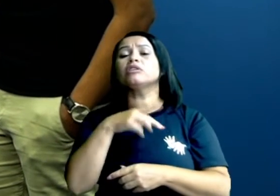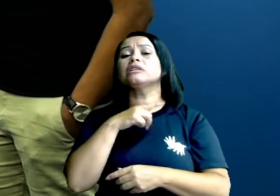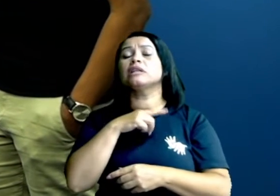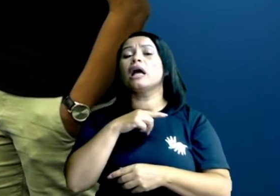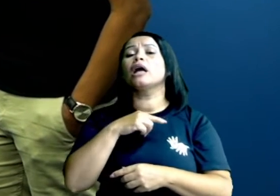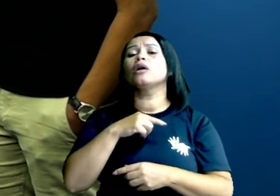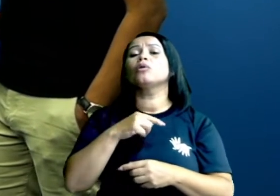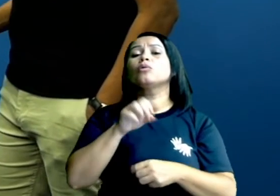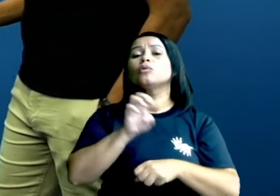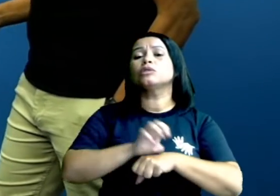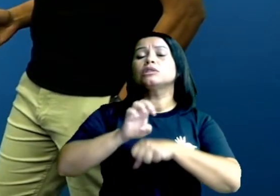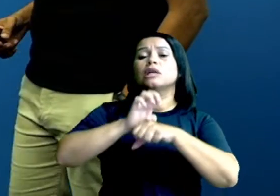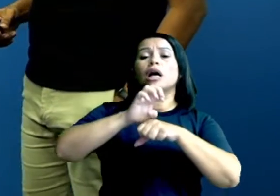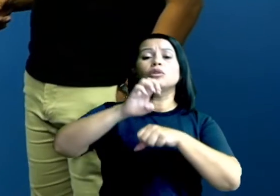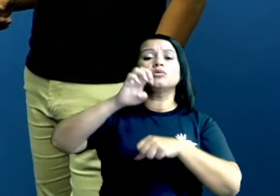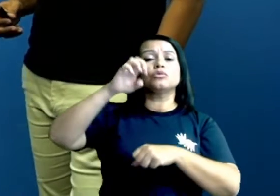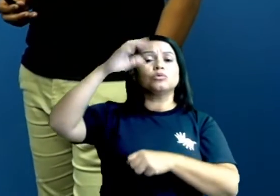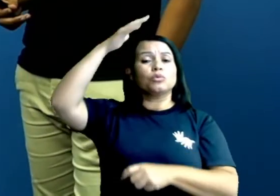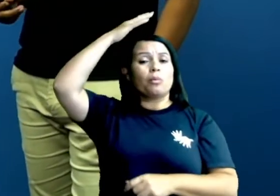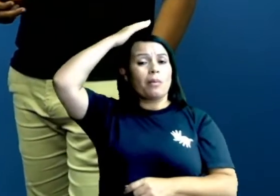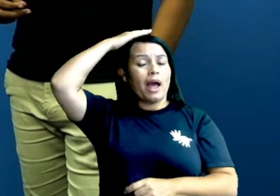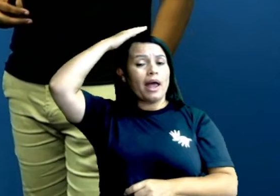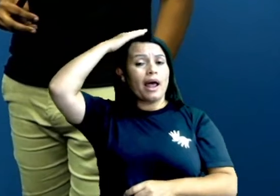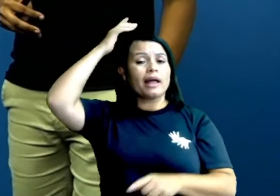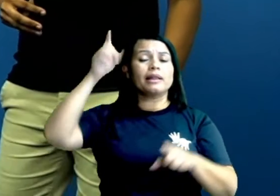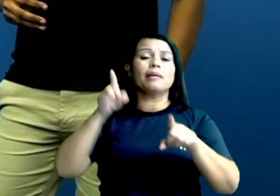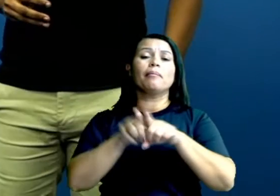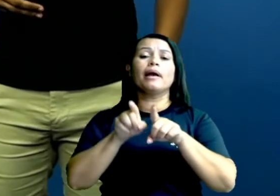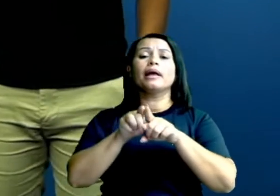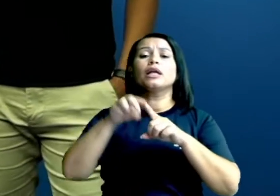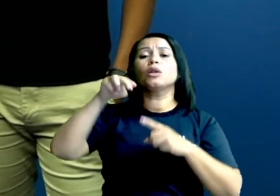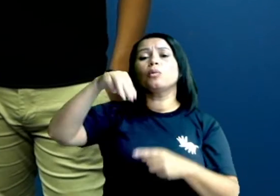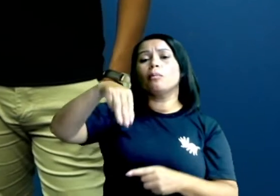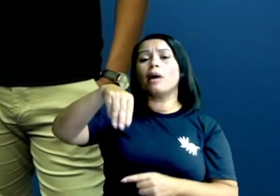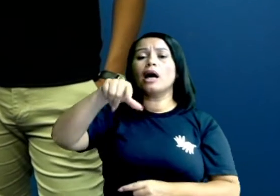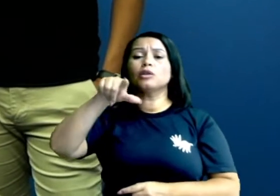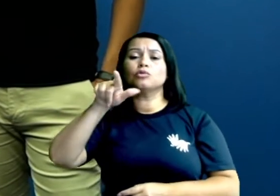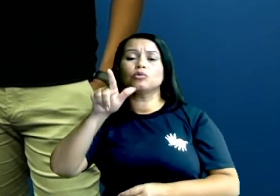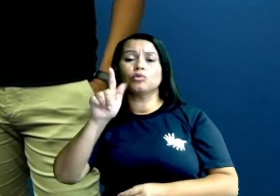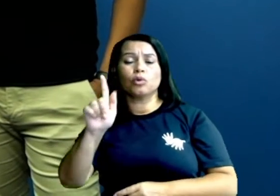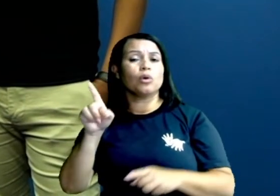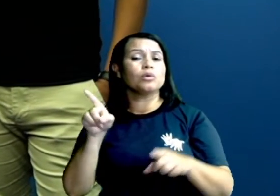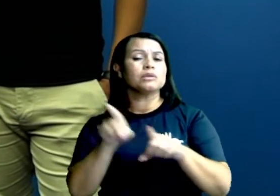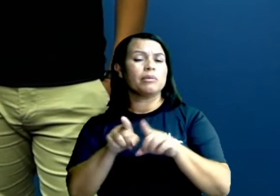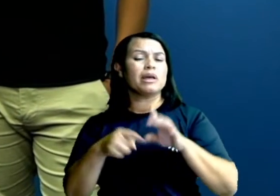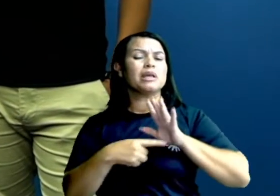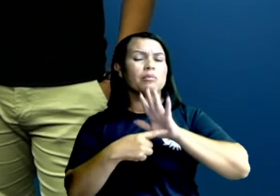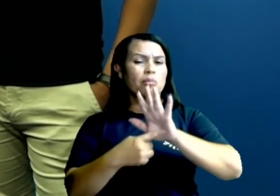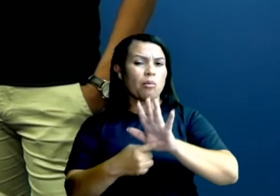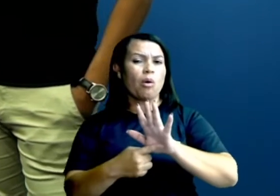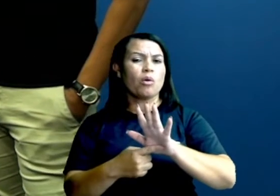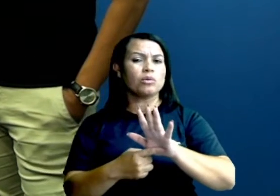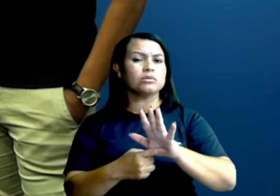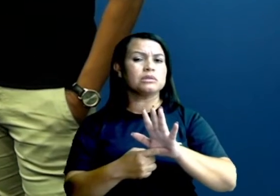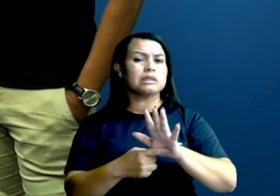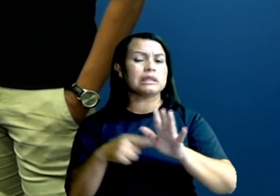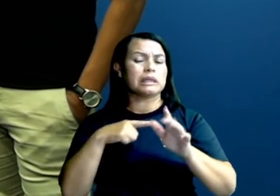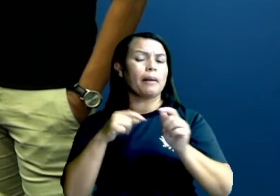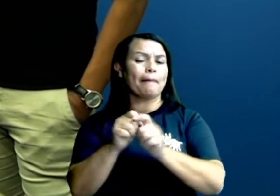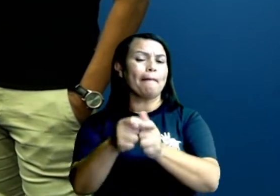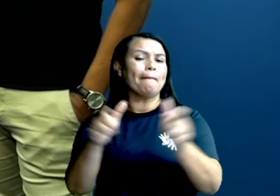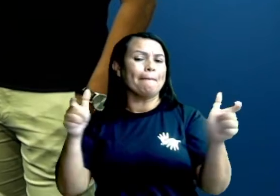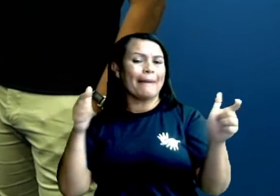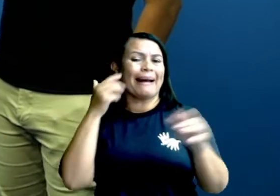do Pará e do Mato Grosso são aqueles que apresentaram, né, recentemente dados mais alarmantes em relação